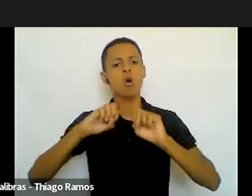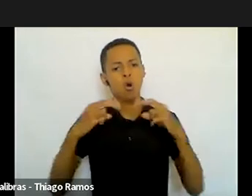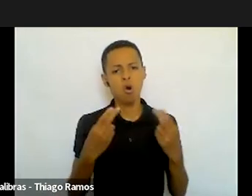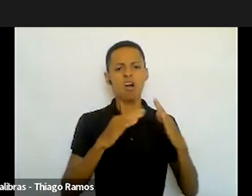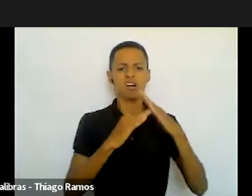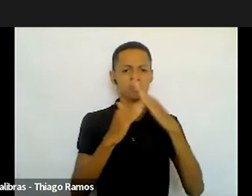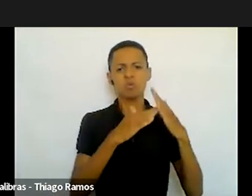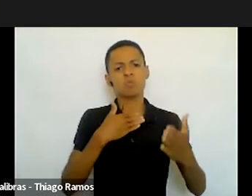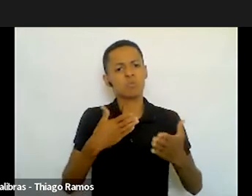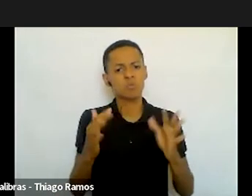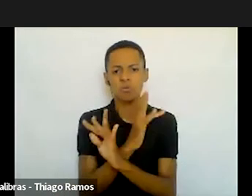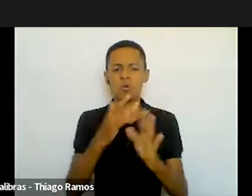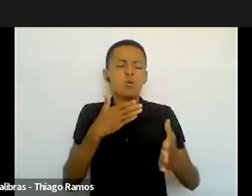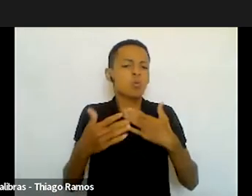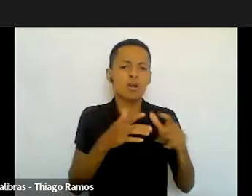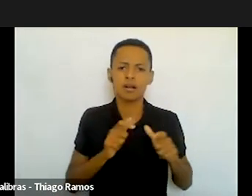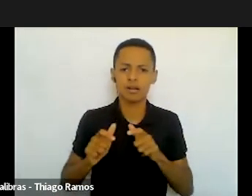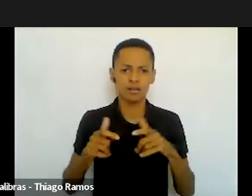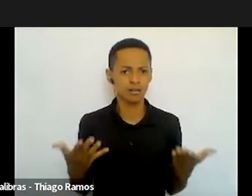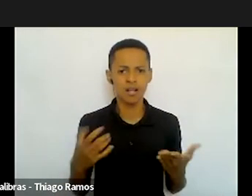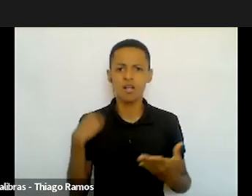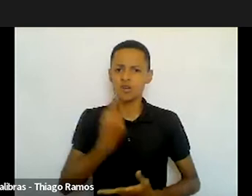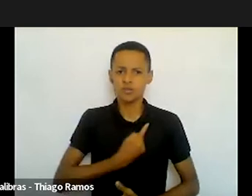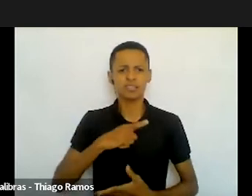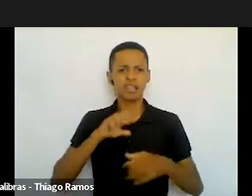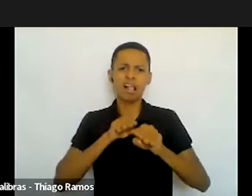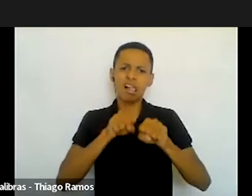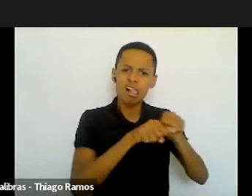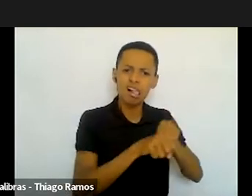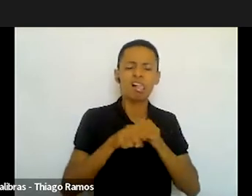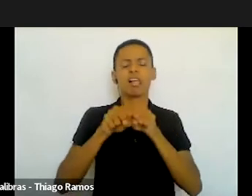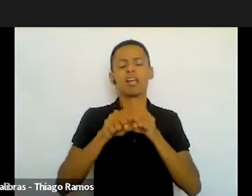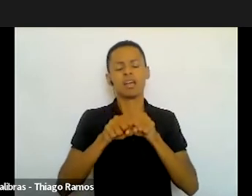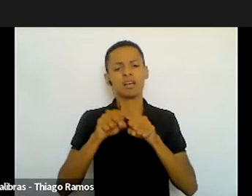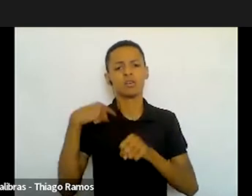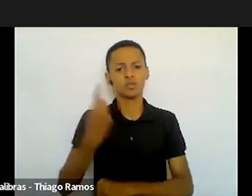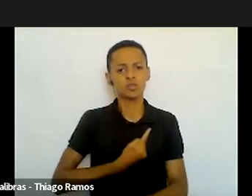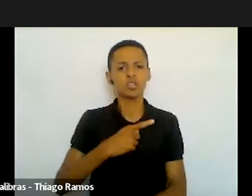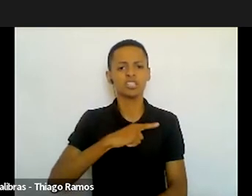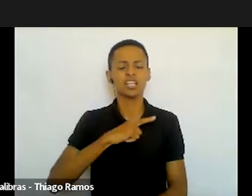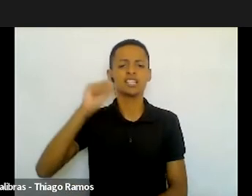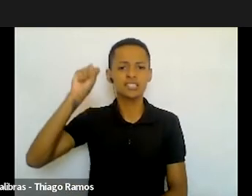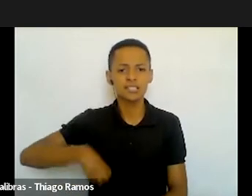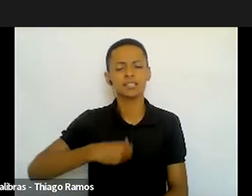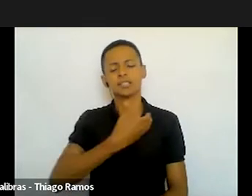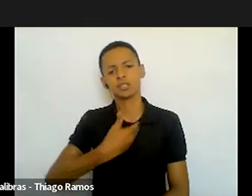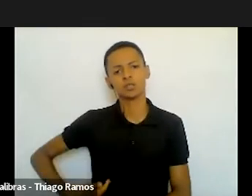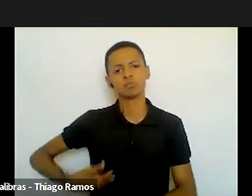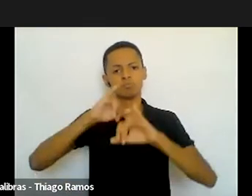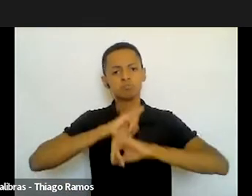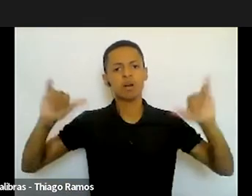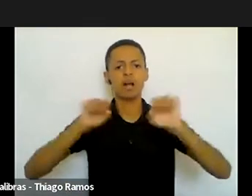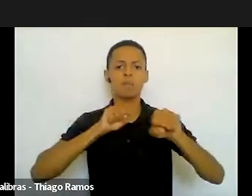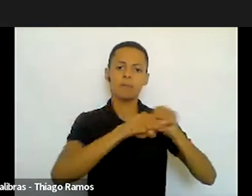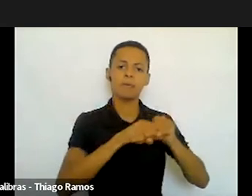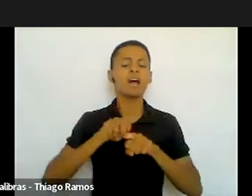seja em qualquer lugar. Nós temos um extermínio dos povos, nós temos um genocídio declarado não somente aos